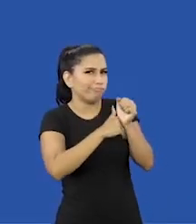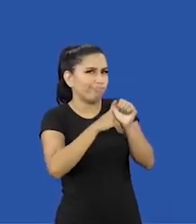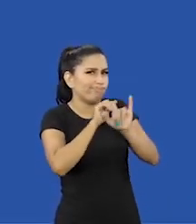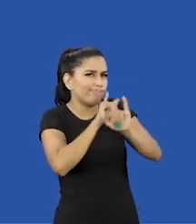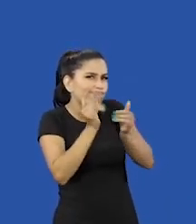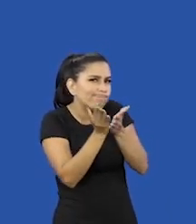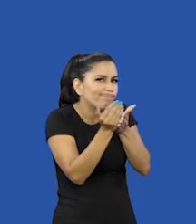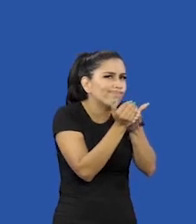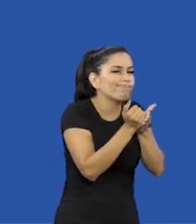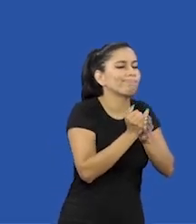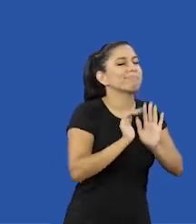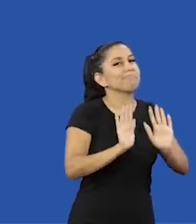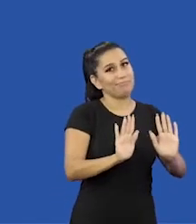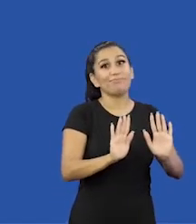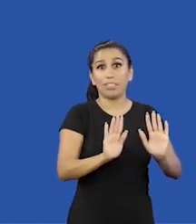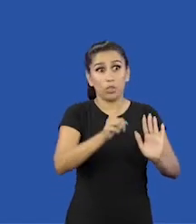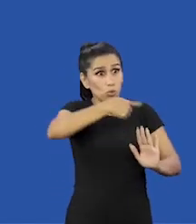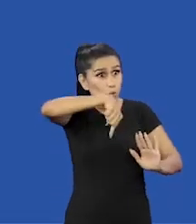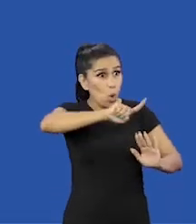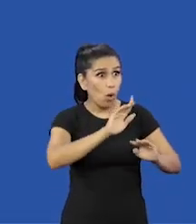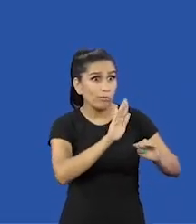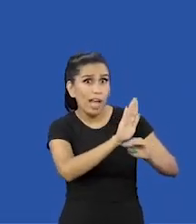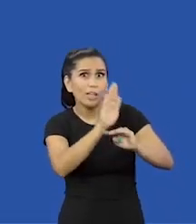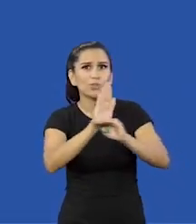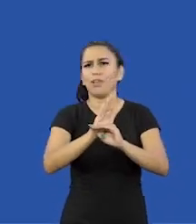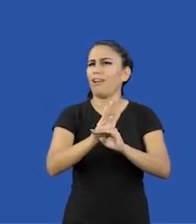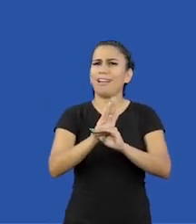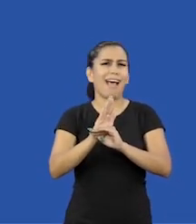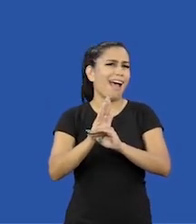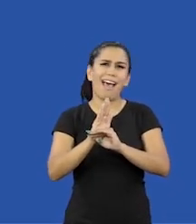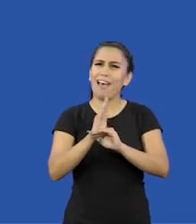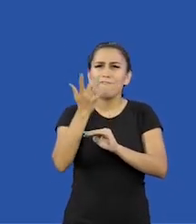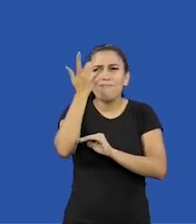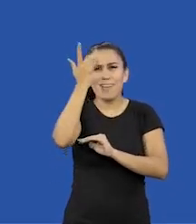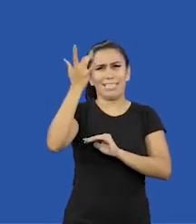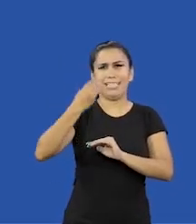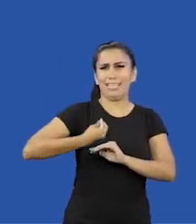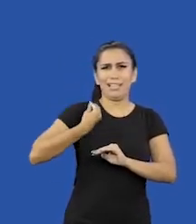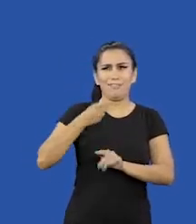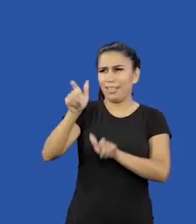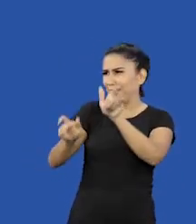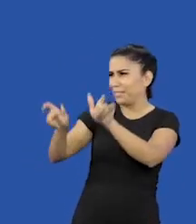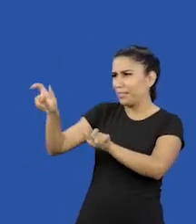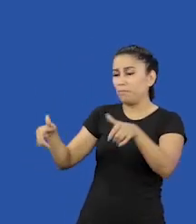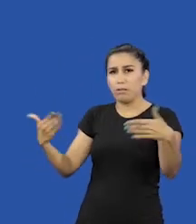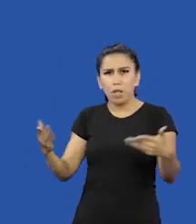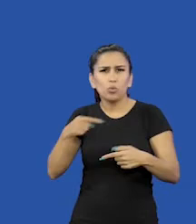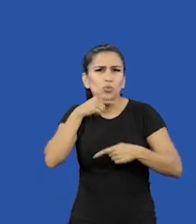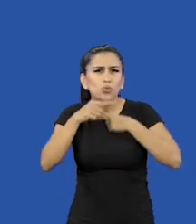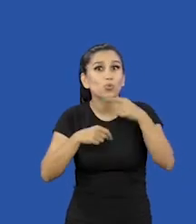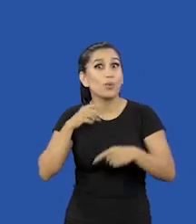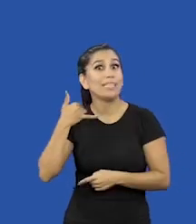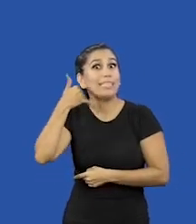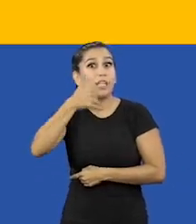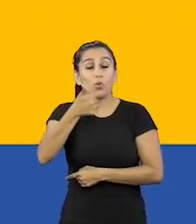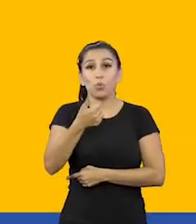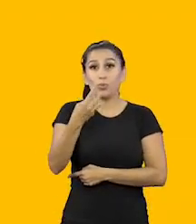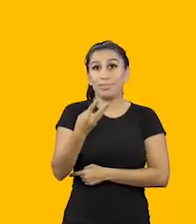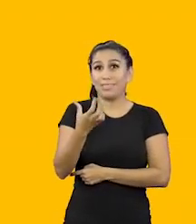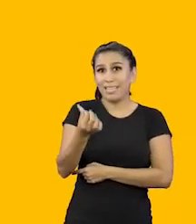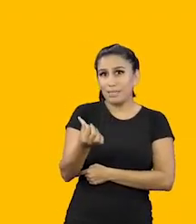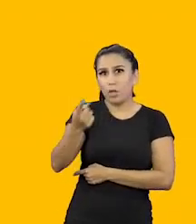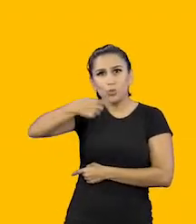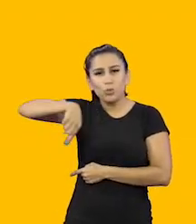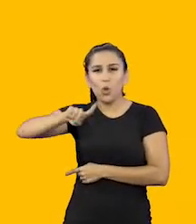são sigilosos e a colaboração de todos pode ajudar a salvar muitas vidas. Em caso de dúvidas, ligue 136. Contra